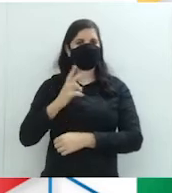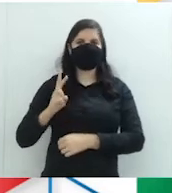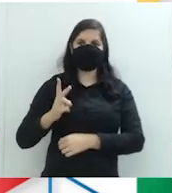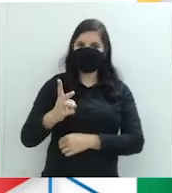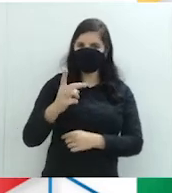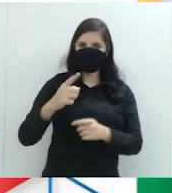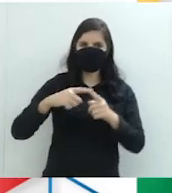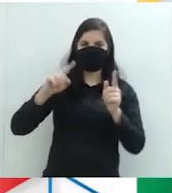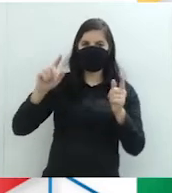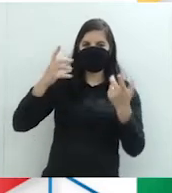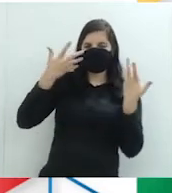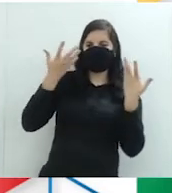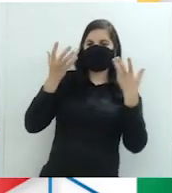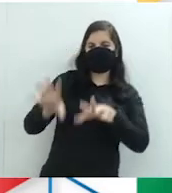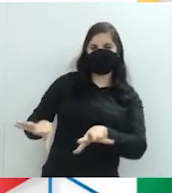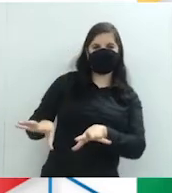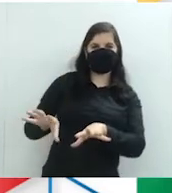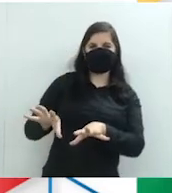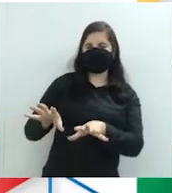simplesmente